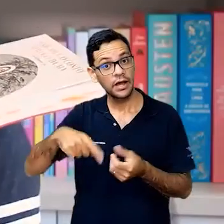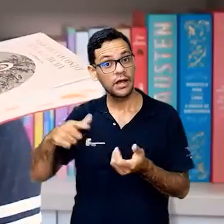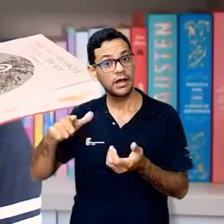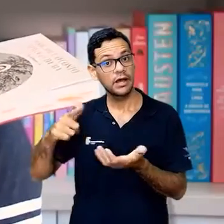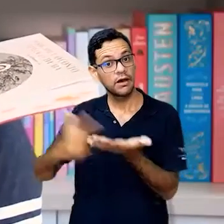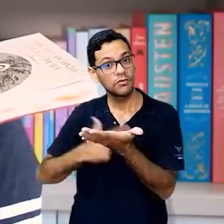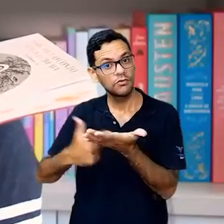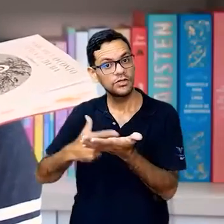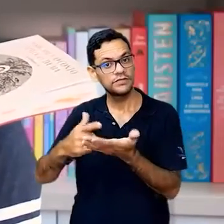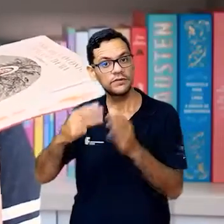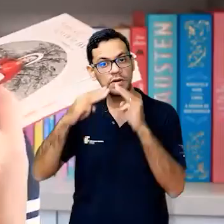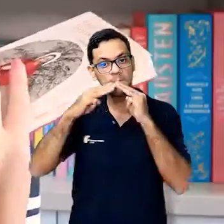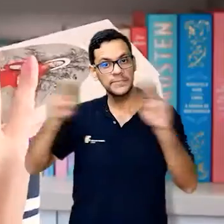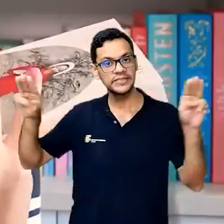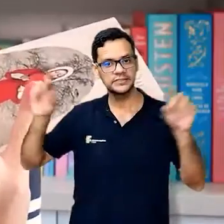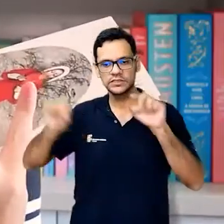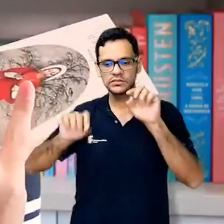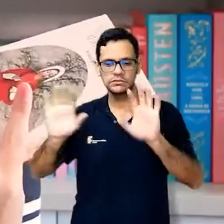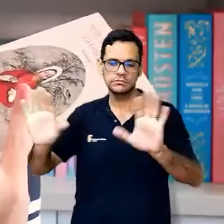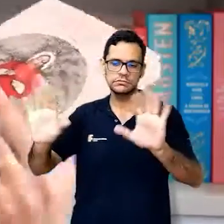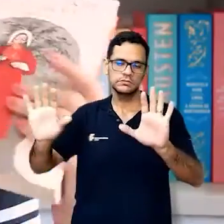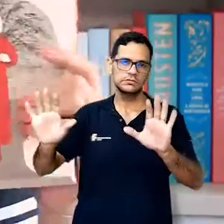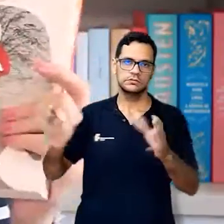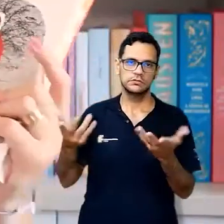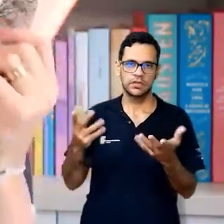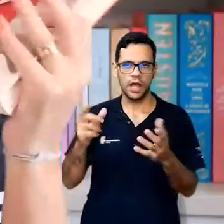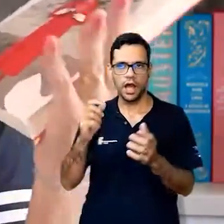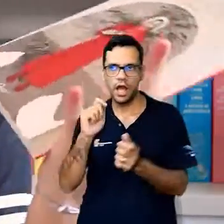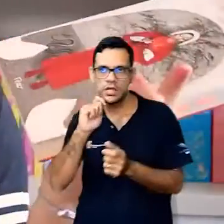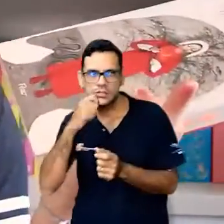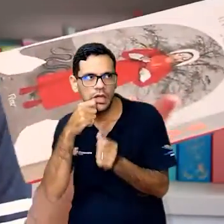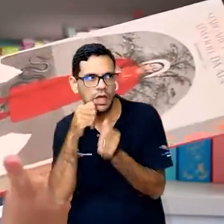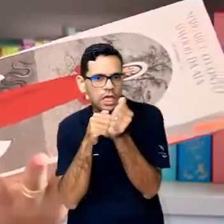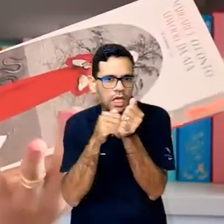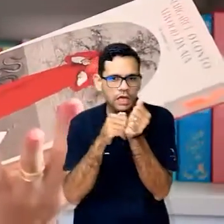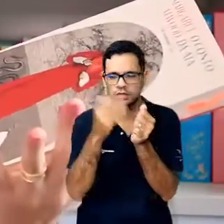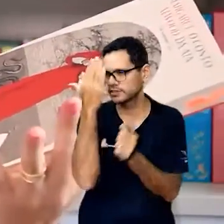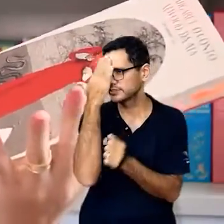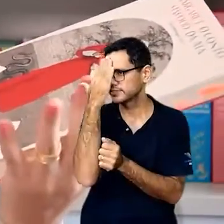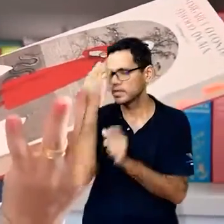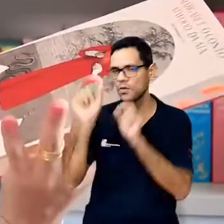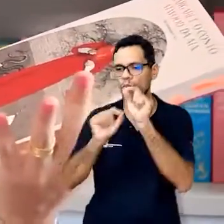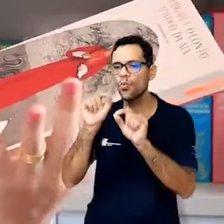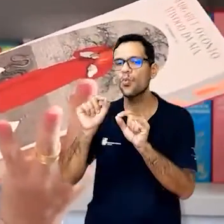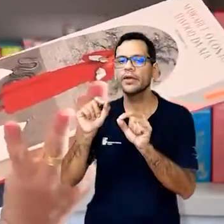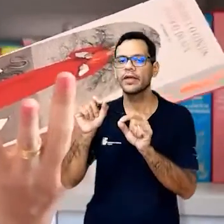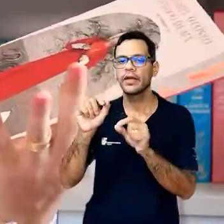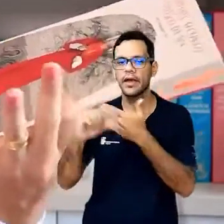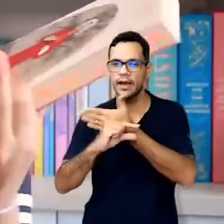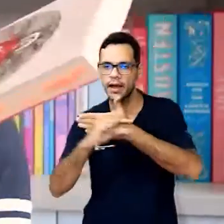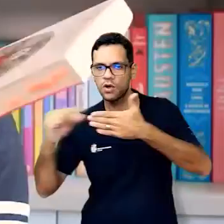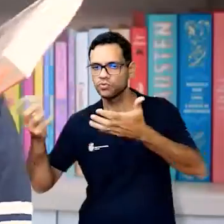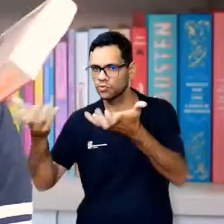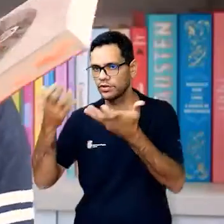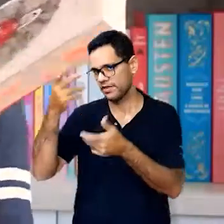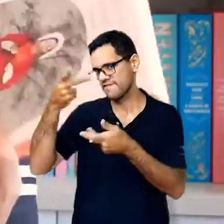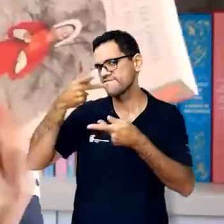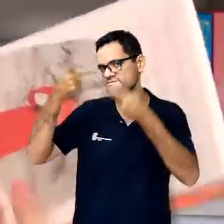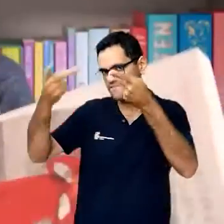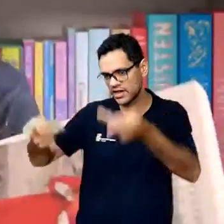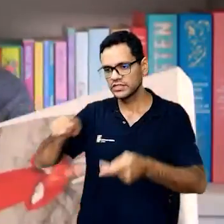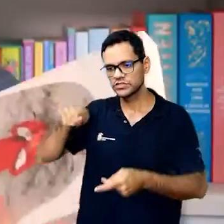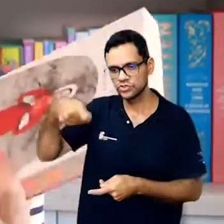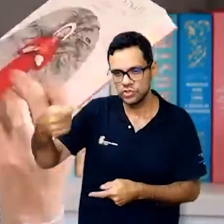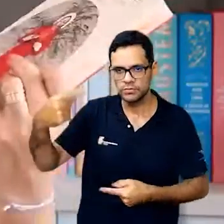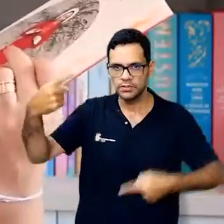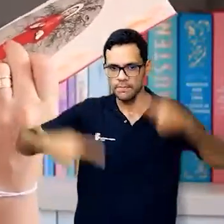personagens. Então, é um livro, assim, que traz uma mensagem, não vou nem dizer subliminar, porque eu acho que a maioria das pessoas sabe do que o autor tá se